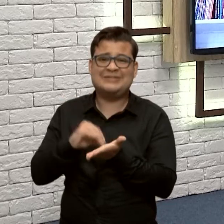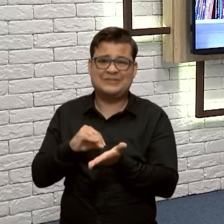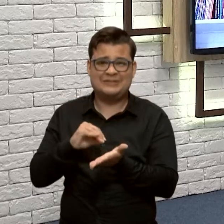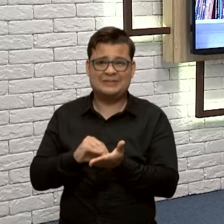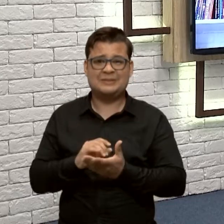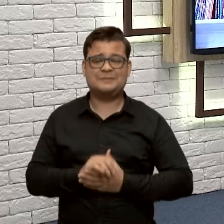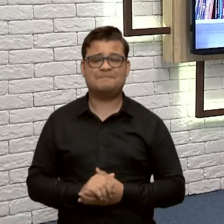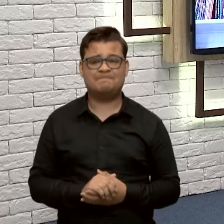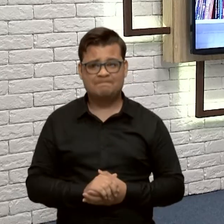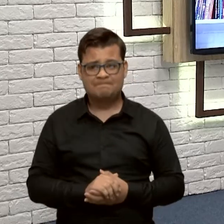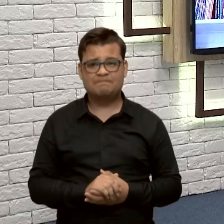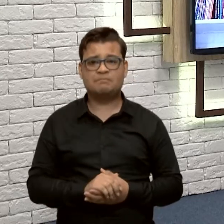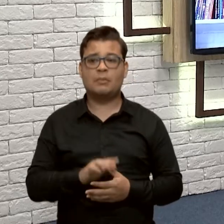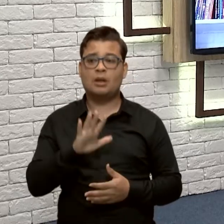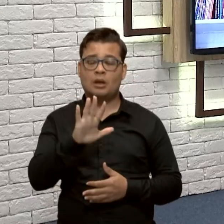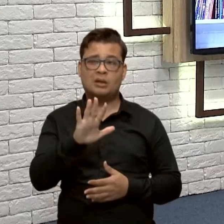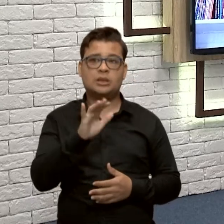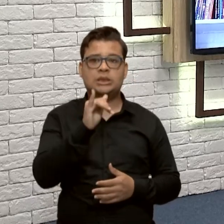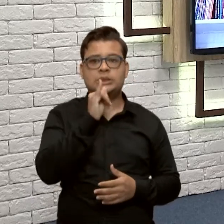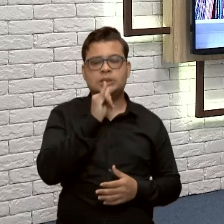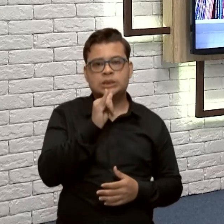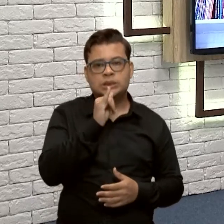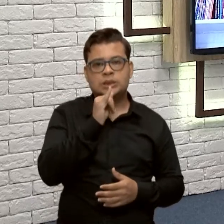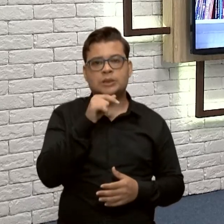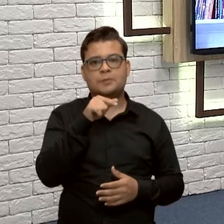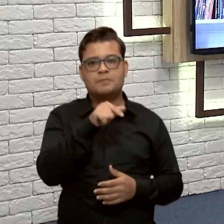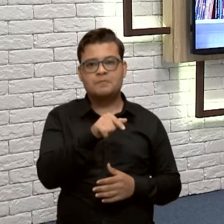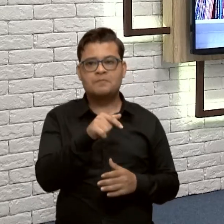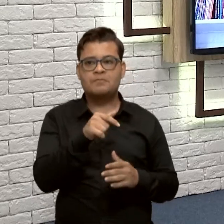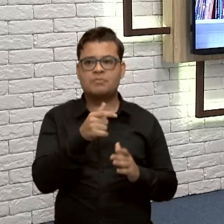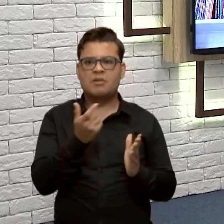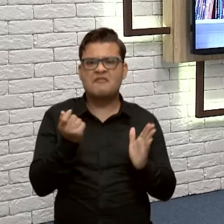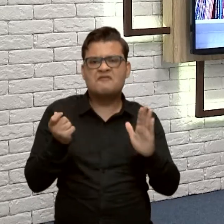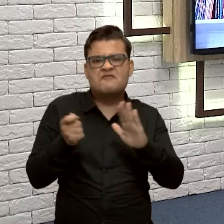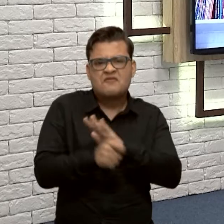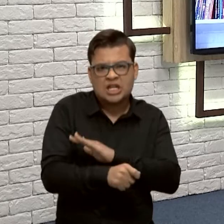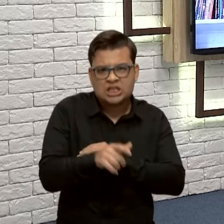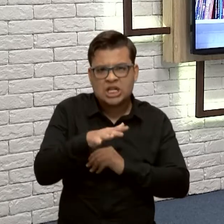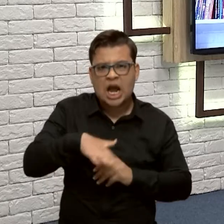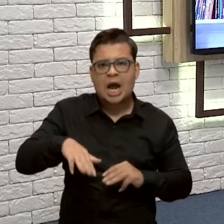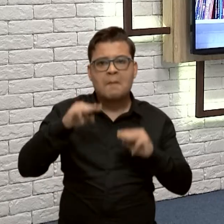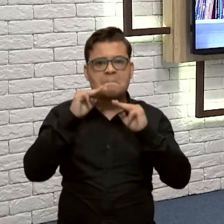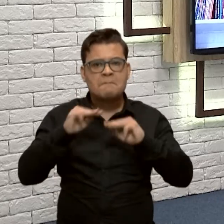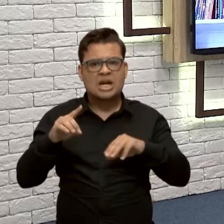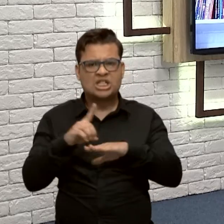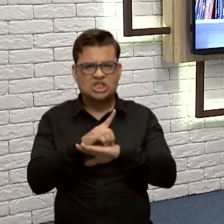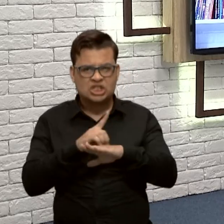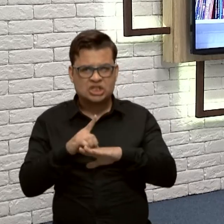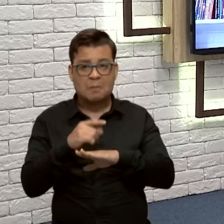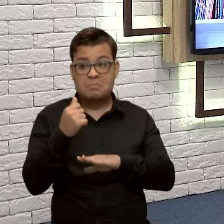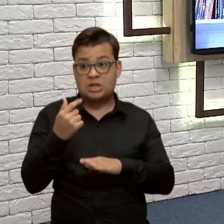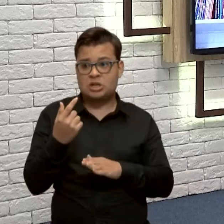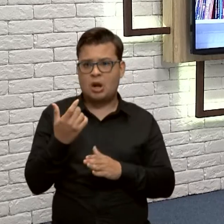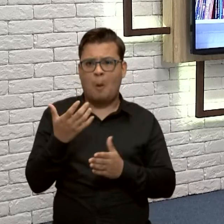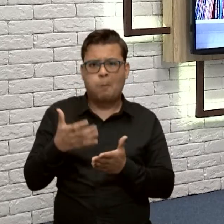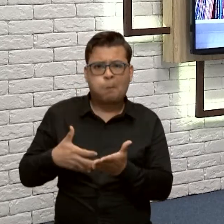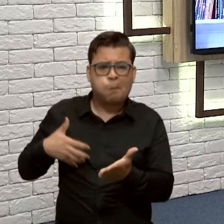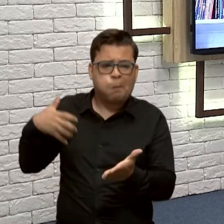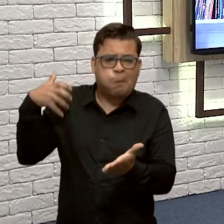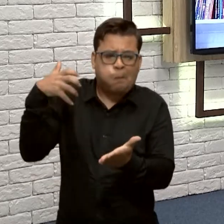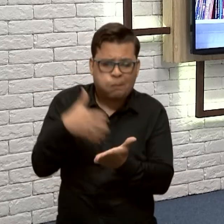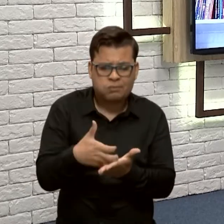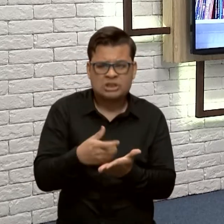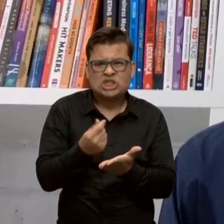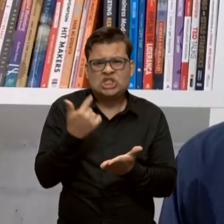ou precisa ser caro para investir bem no marketing digital ou não necessariamente? Não